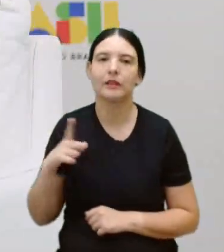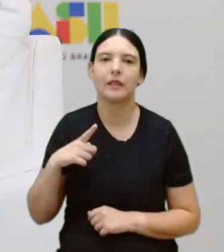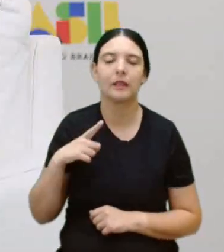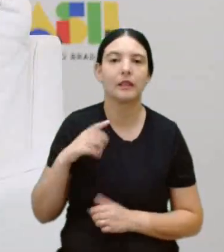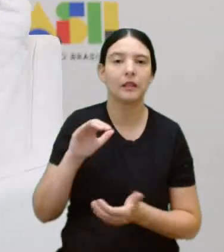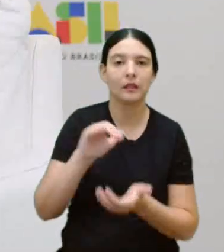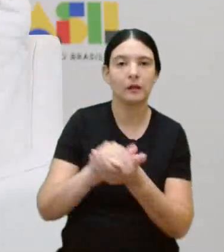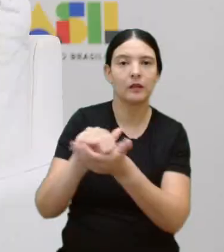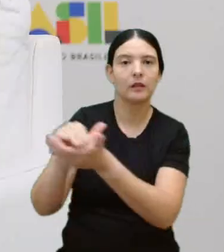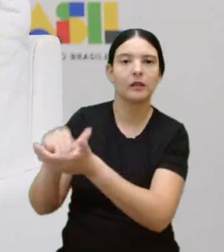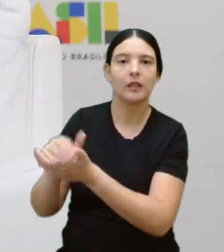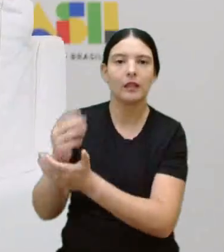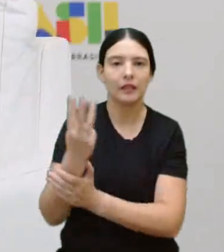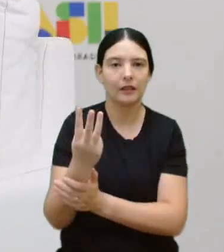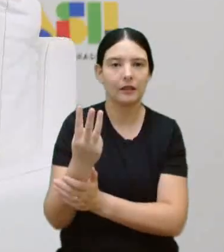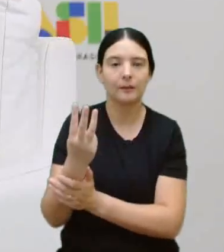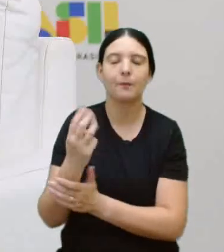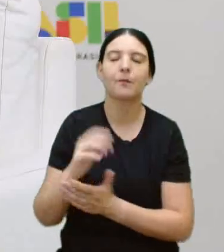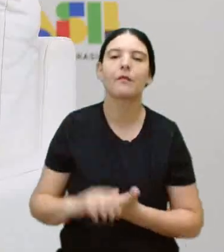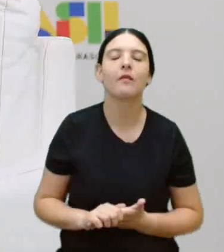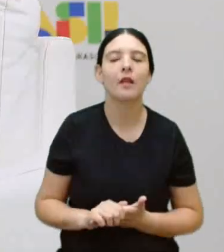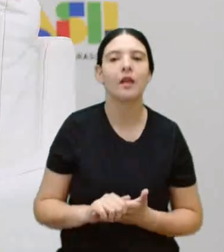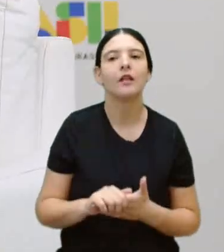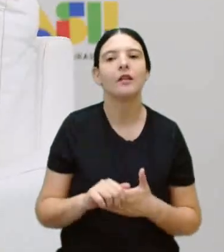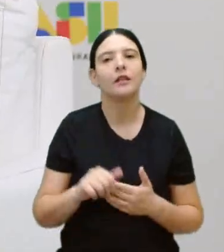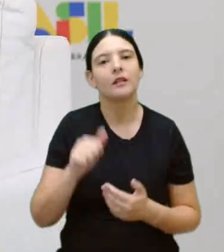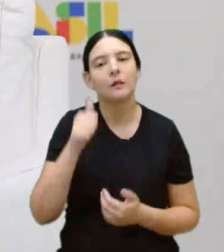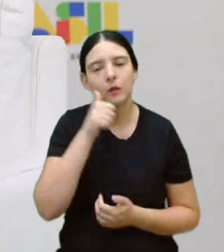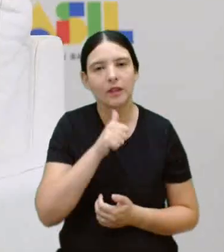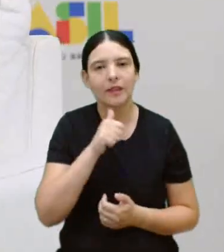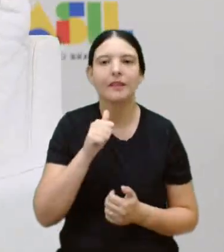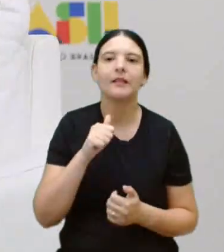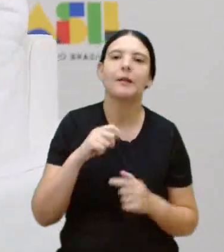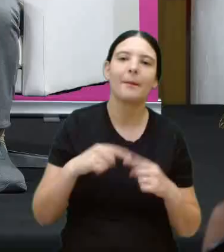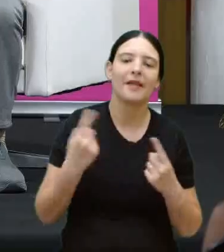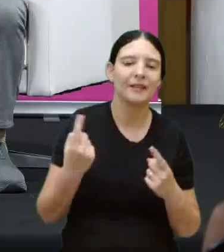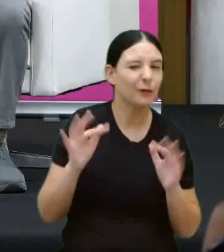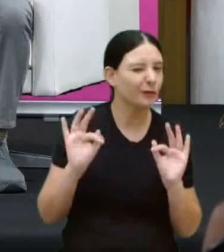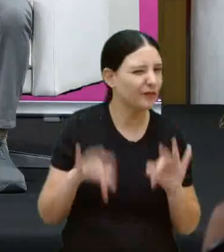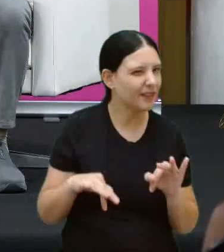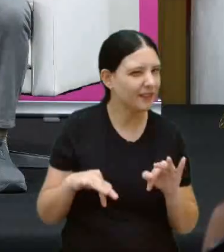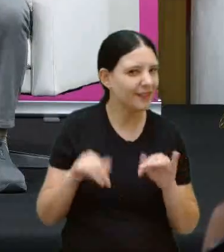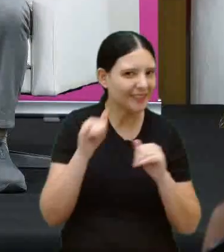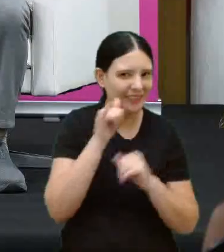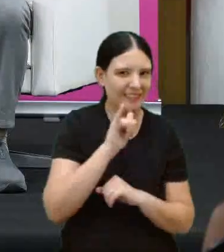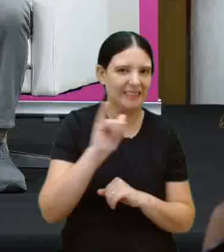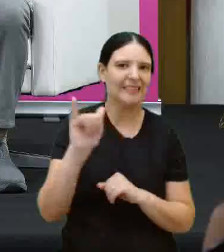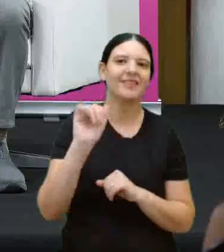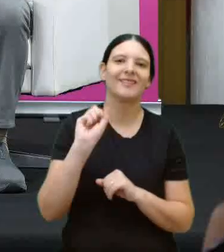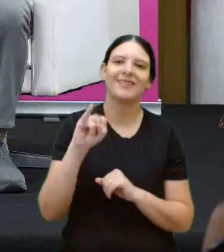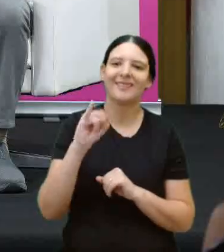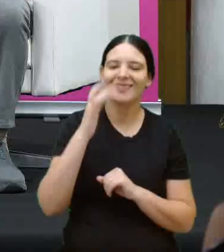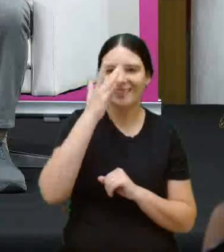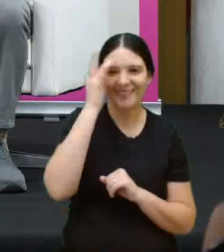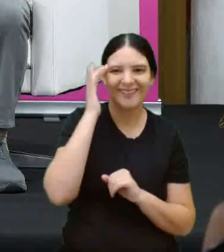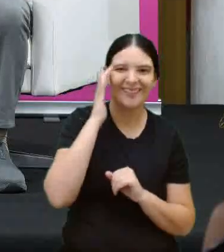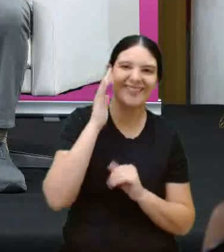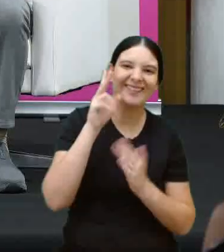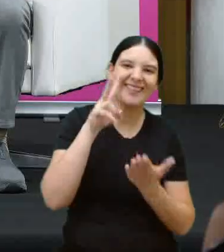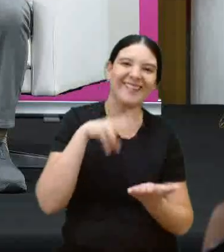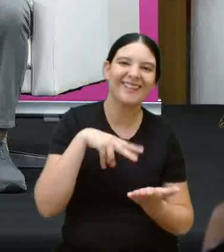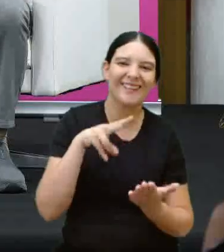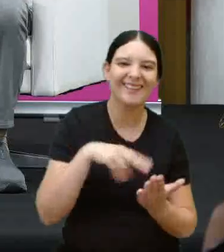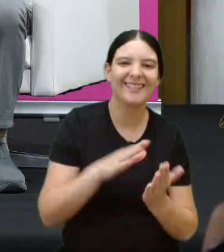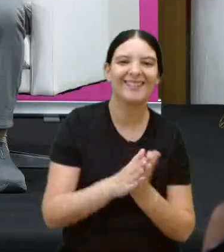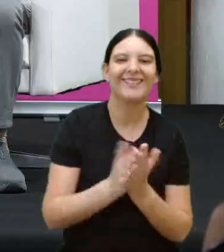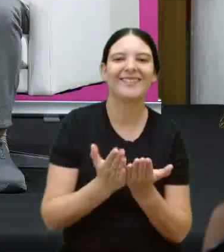uma trama aí, né, no final. Bom, vou estragar quem vai estar aí ter o livro, aí eu vou